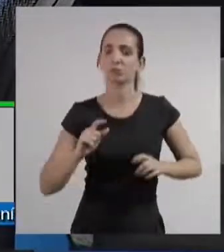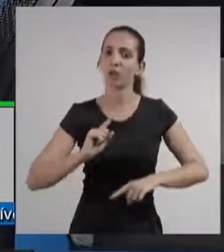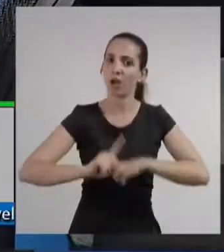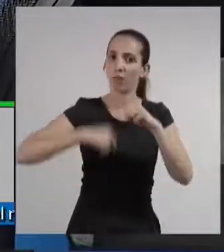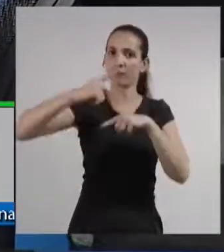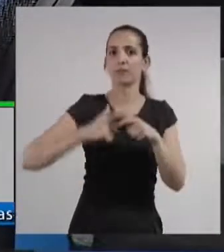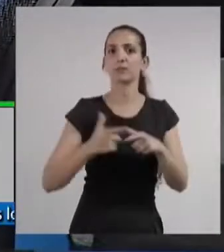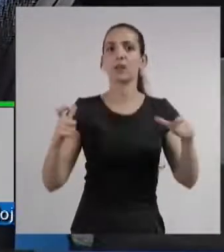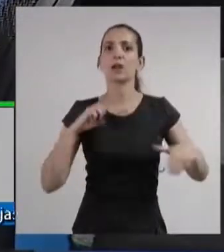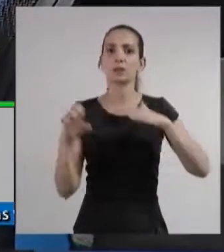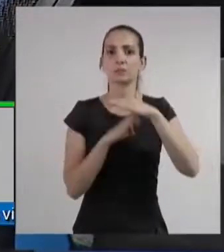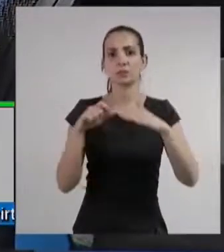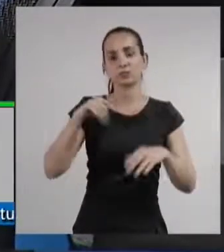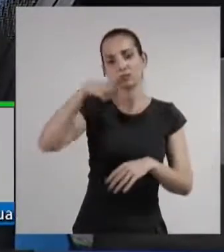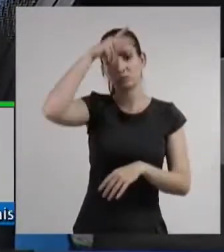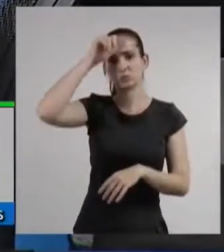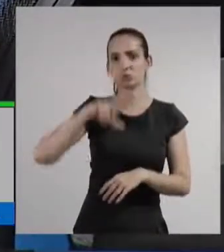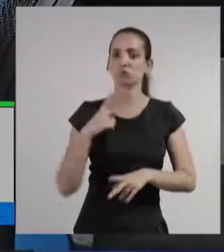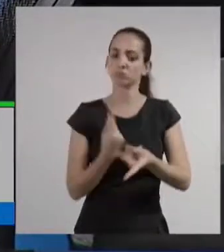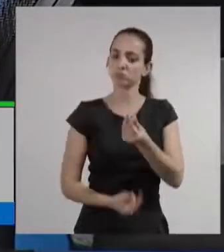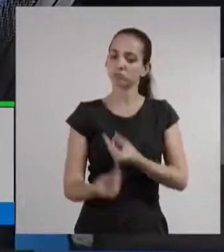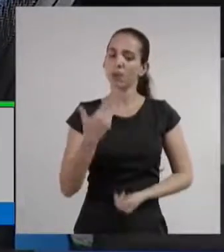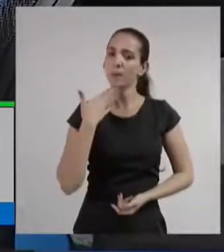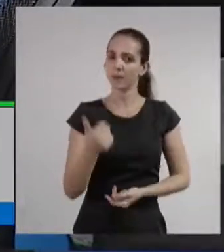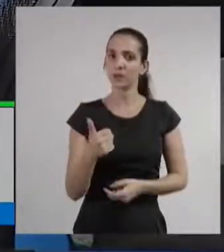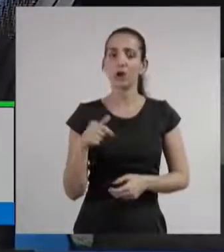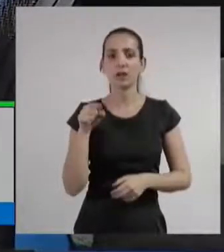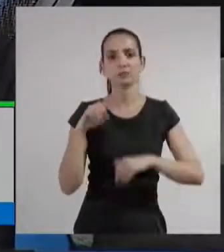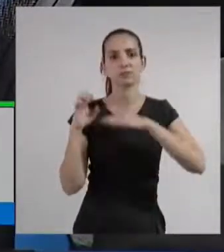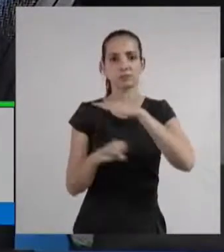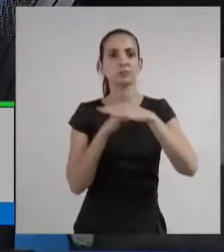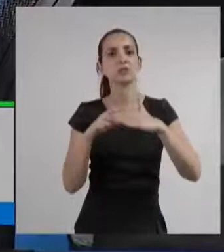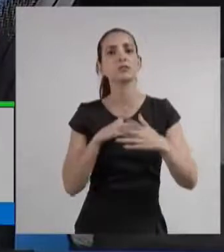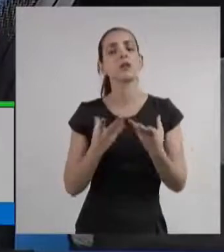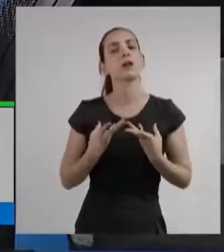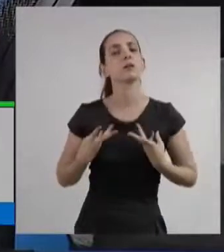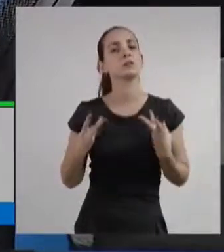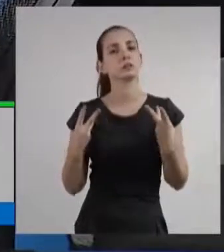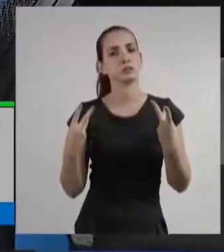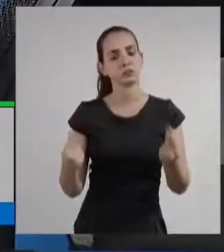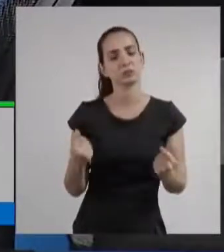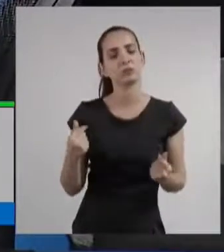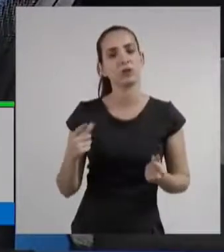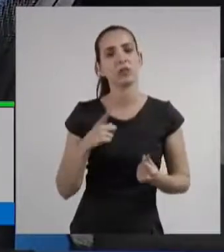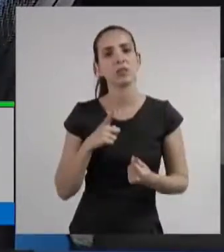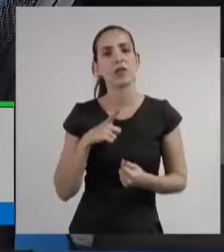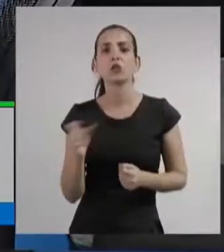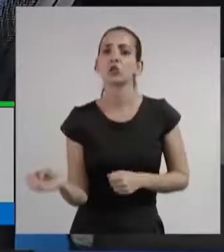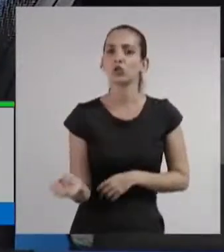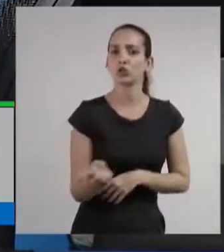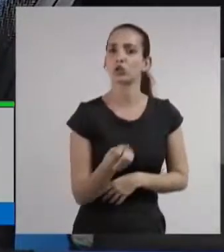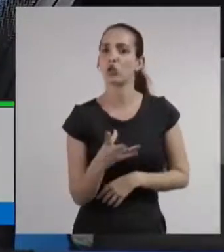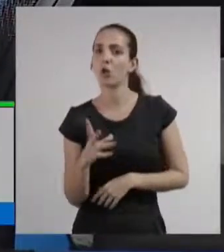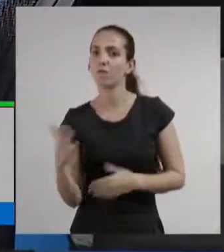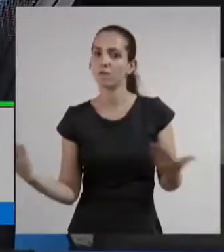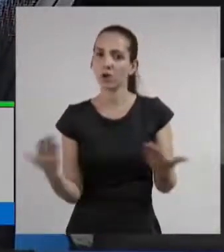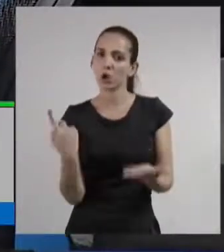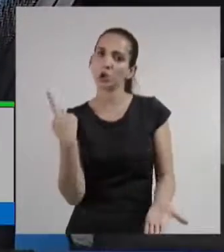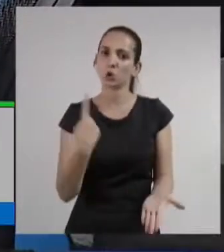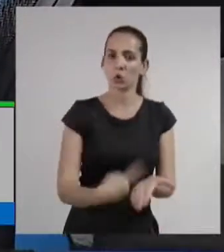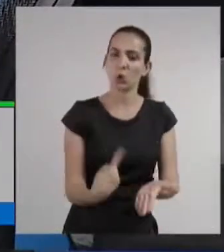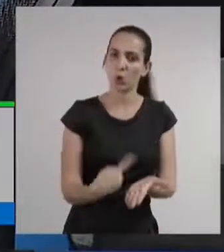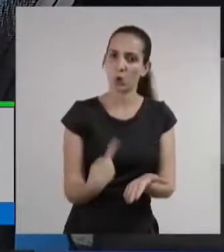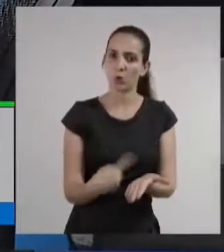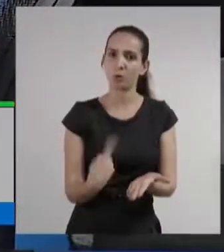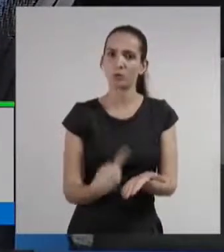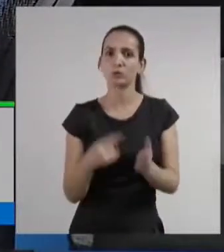Mato Grosso do Sul. A empresa Imbroker traz em sua essência o espírito de pioneirismo, inovação e